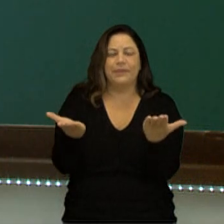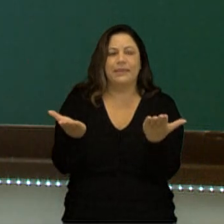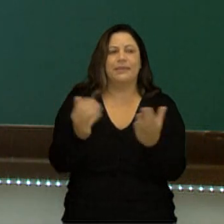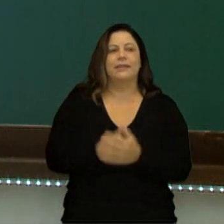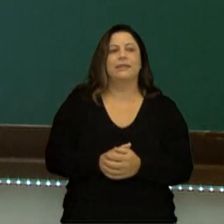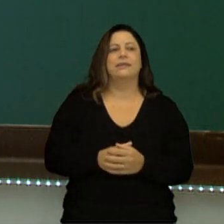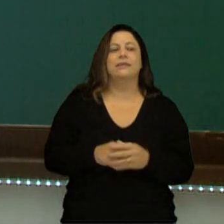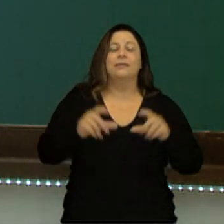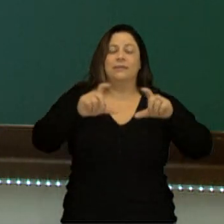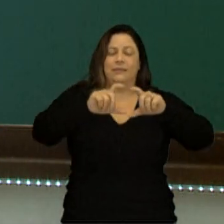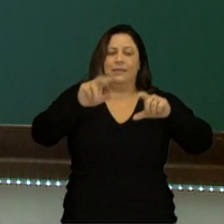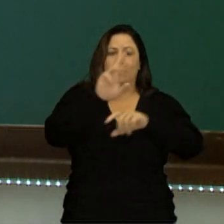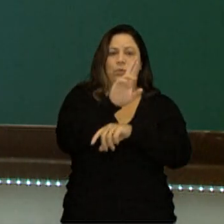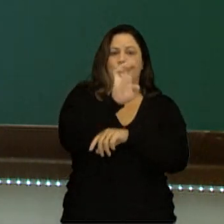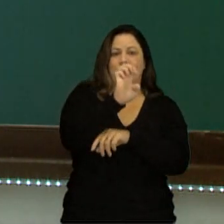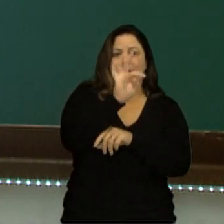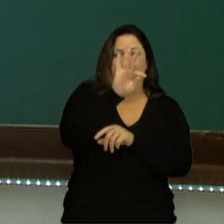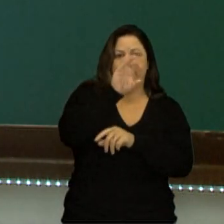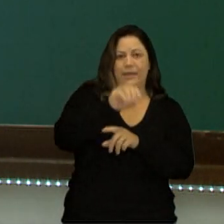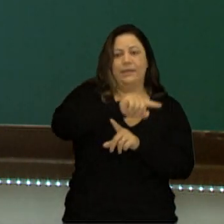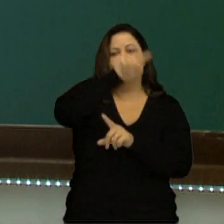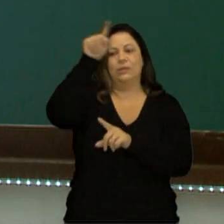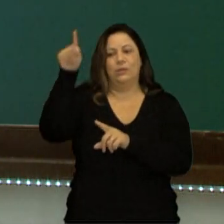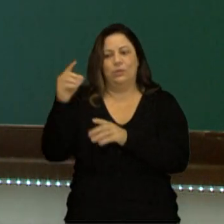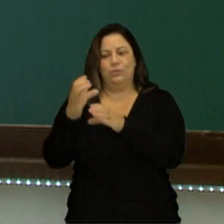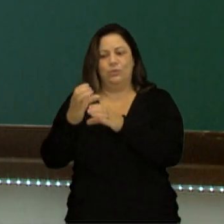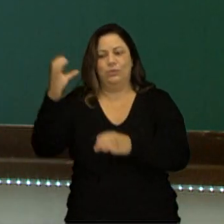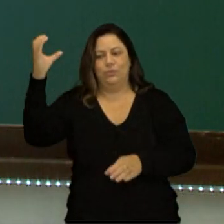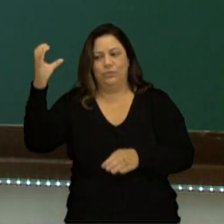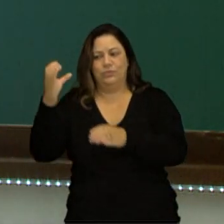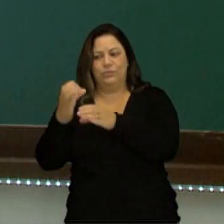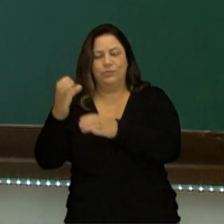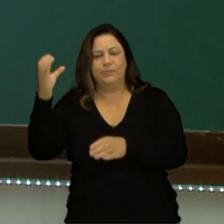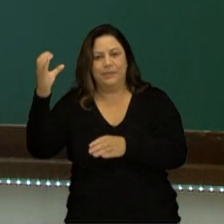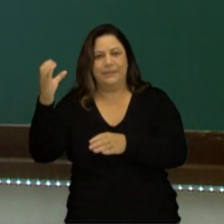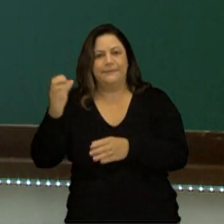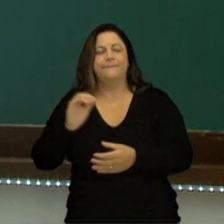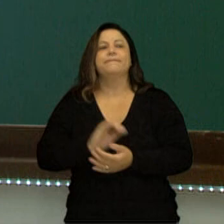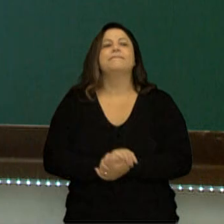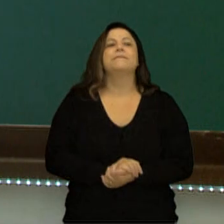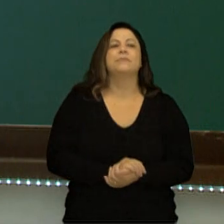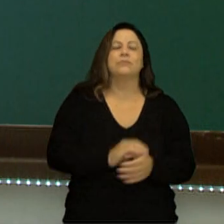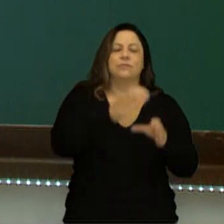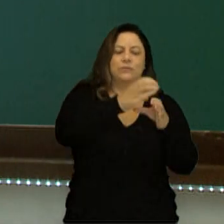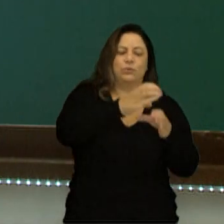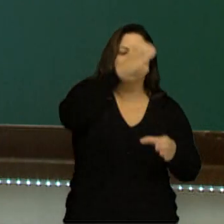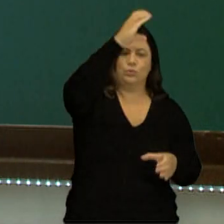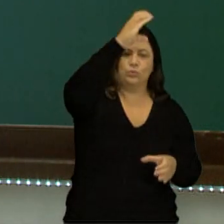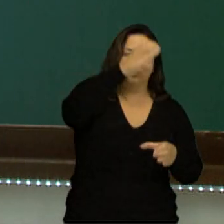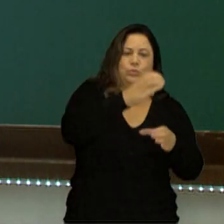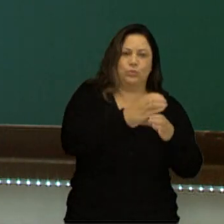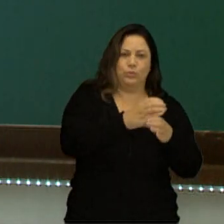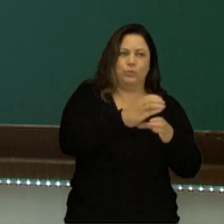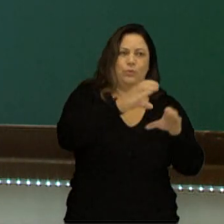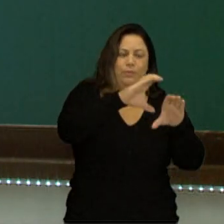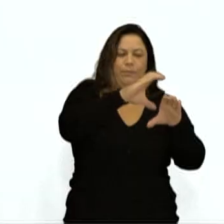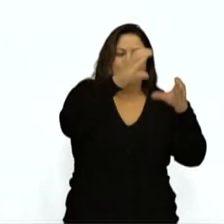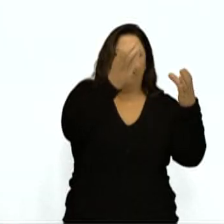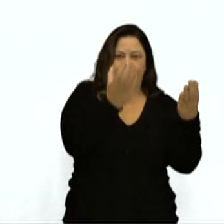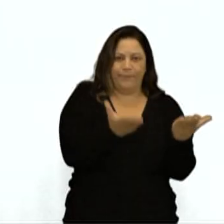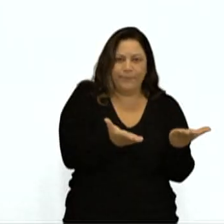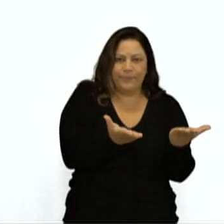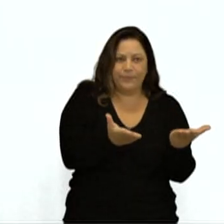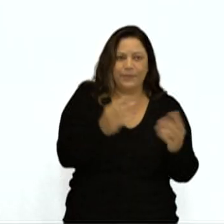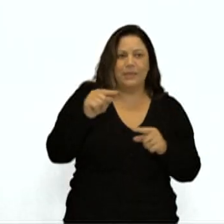cilindro reto e o cilindro oblíquo, tá? Que vejo que no cilindro reto a superfície lateral é um retângulo,